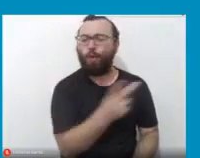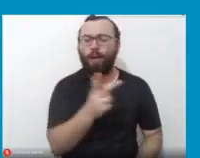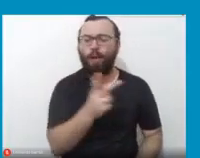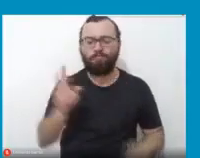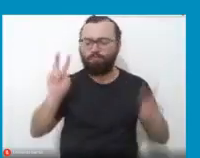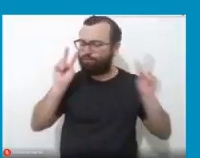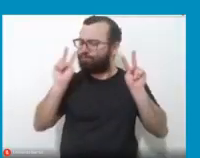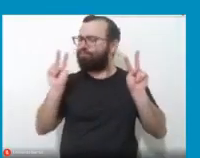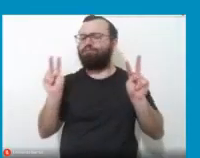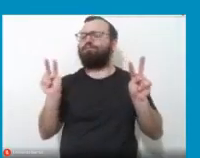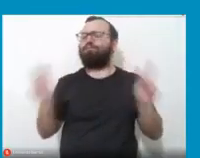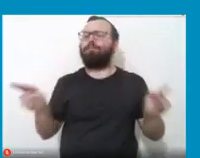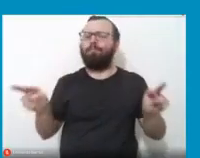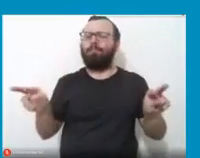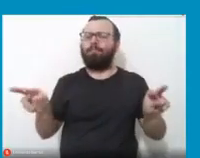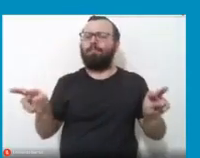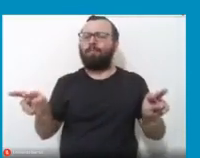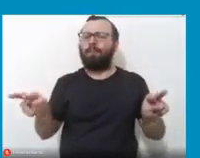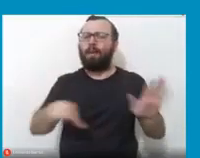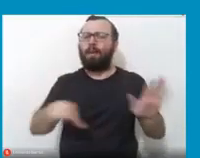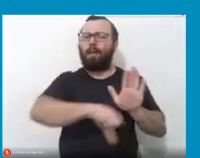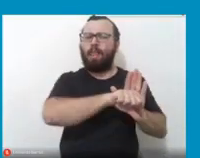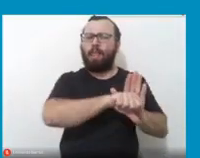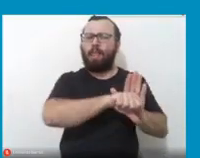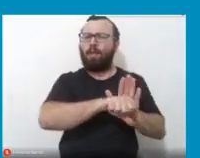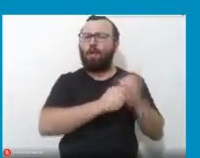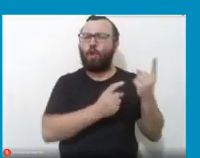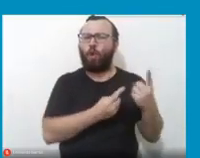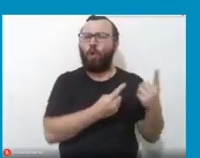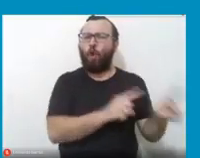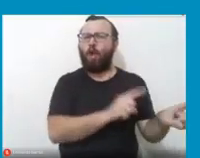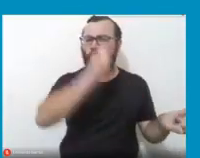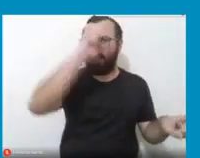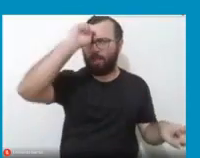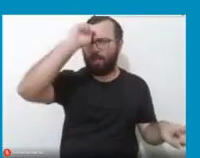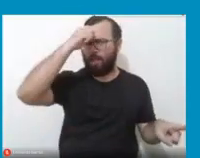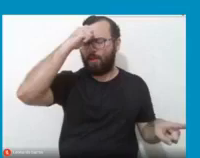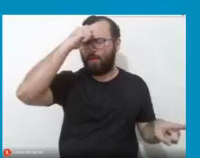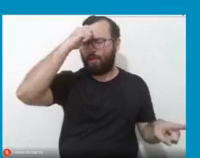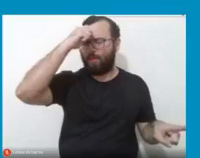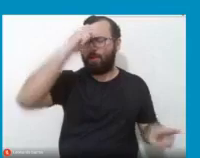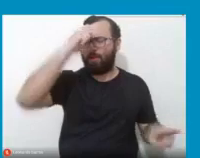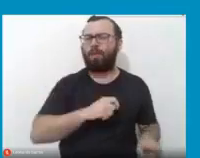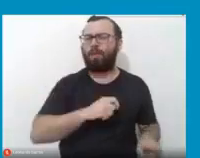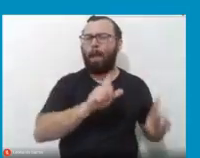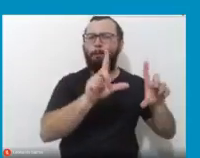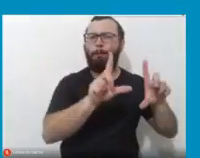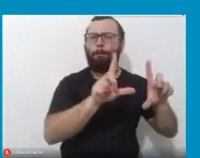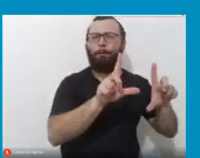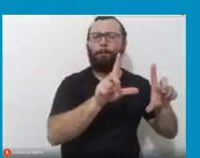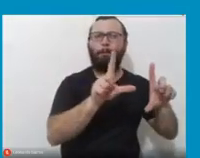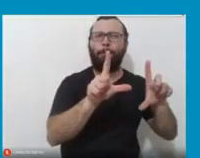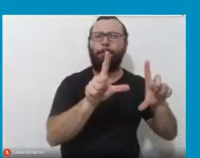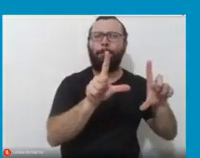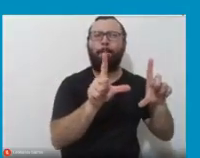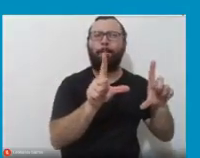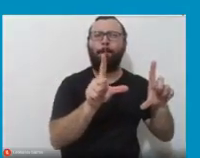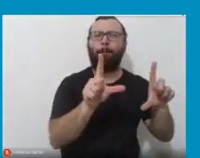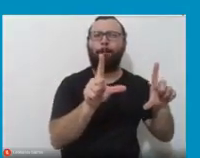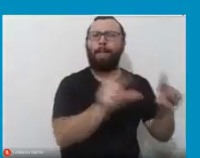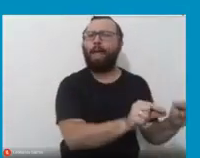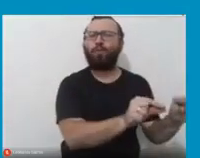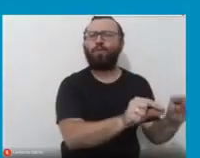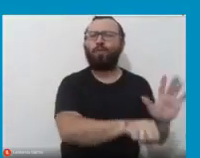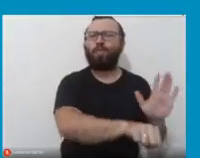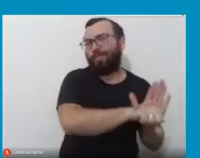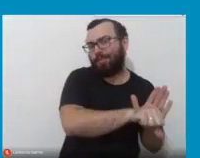observação, né, de que um crime contra negros era considerado menos, vamos dizer assim, menos crime,